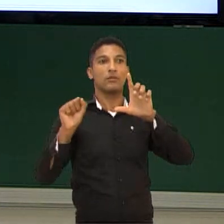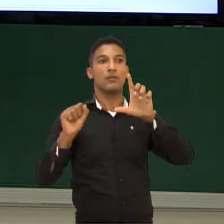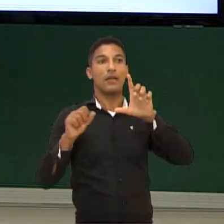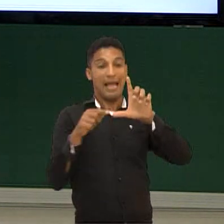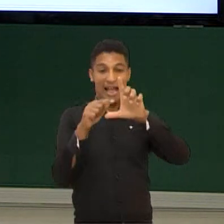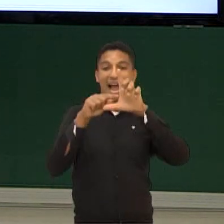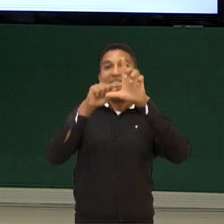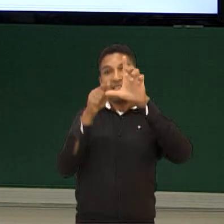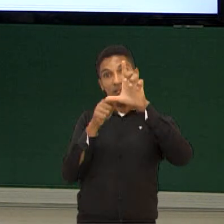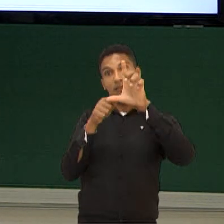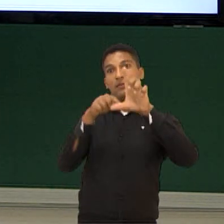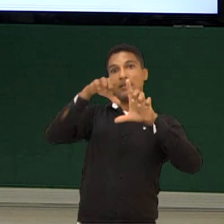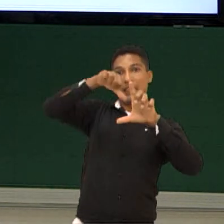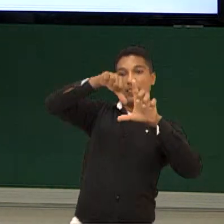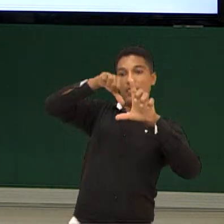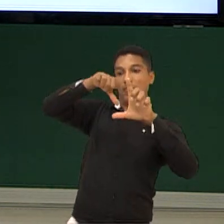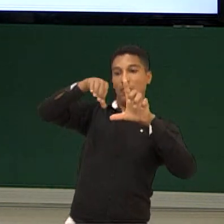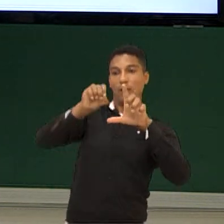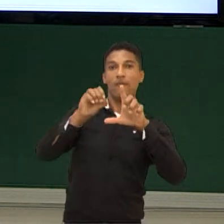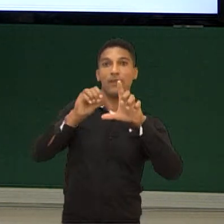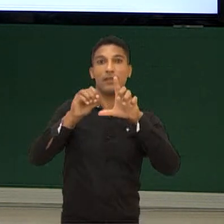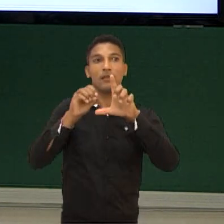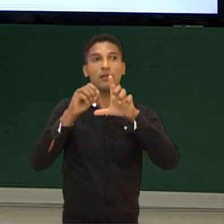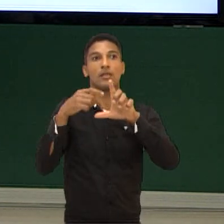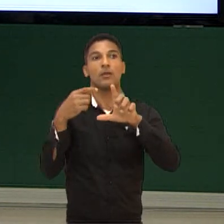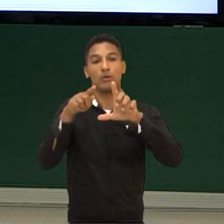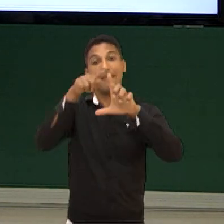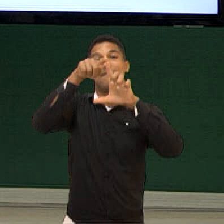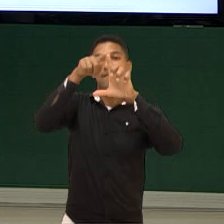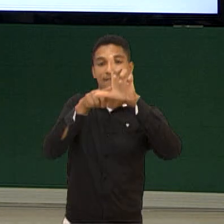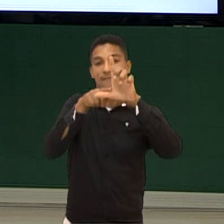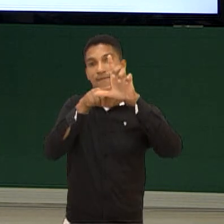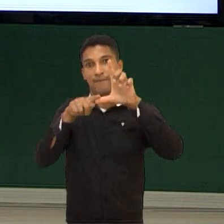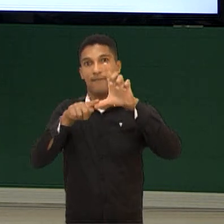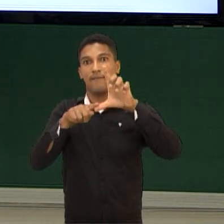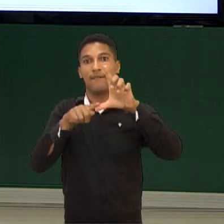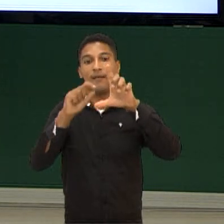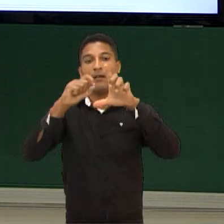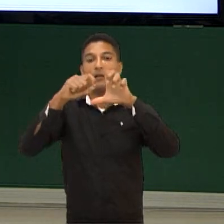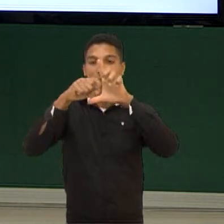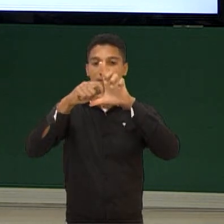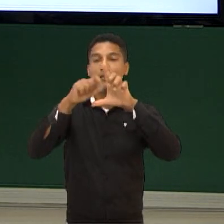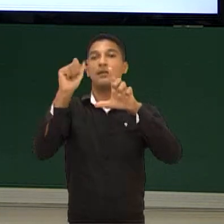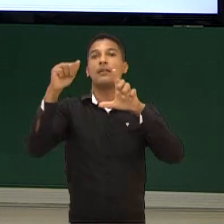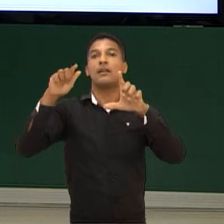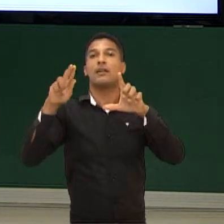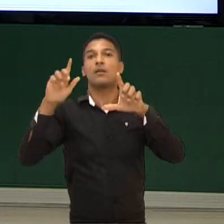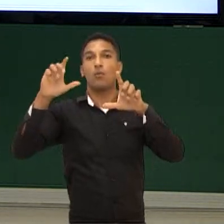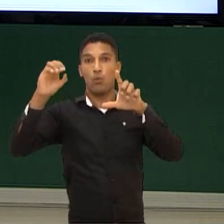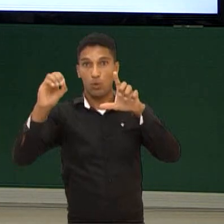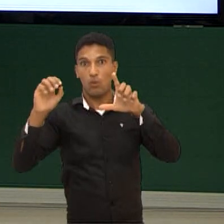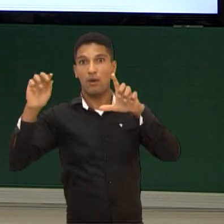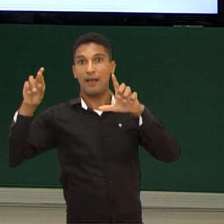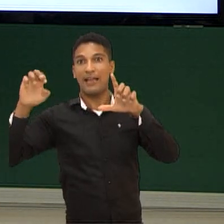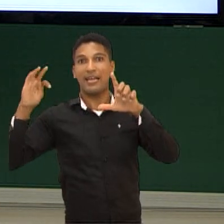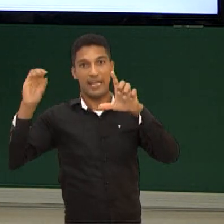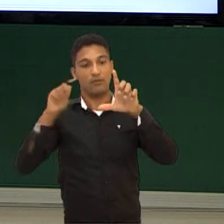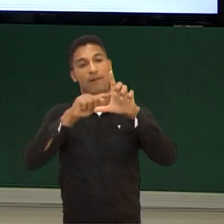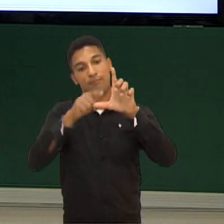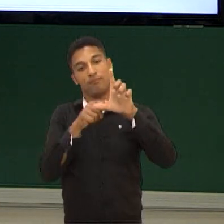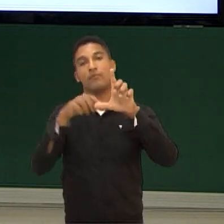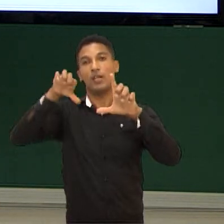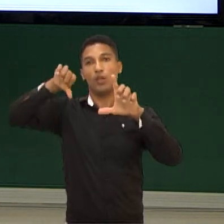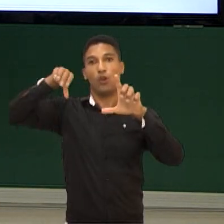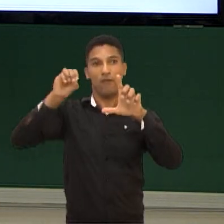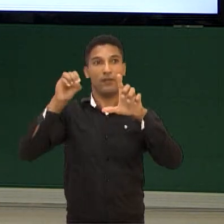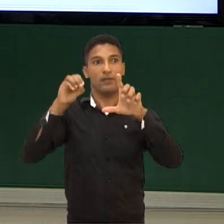90 graus. Por quê? Porque nós temos um ângulo reto. E eu quero descobrir qual que é o ângulo que está